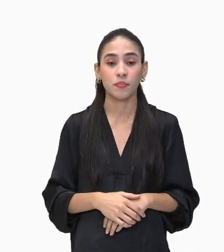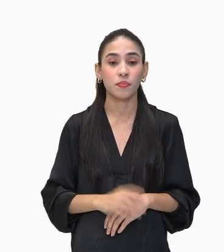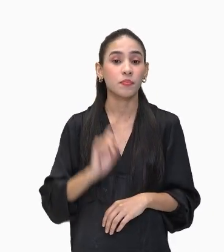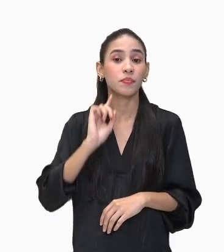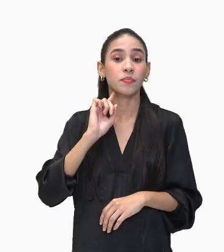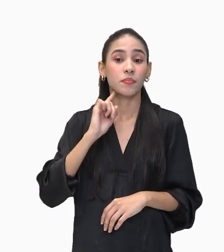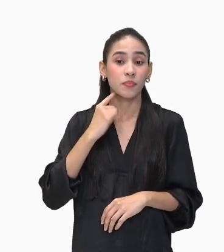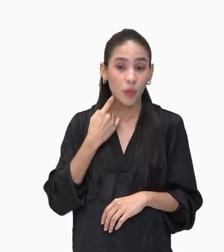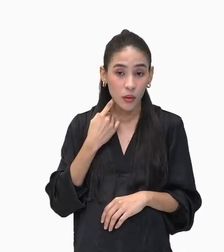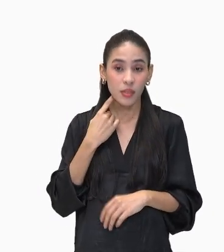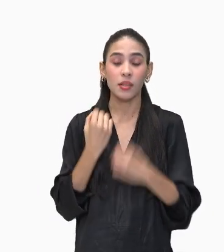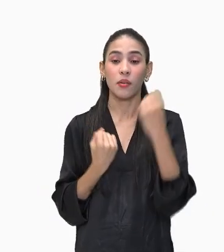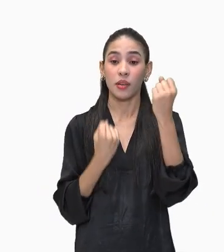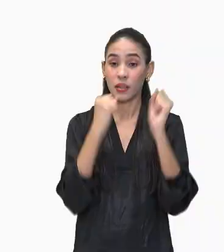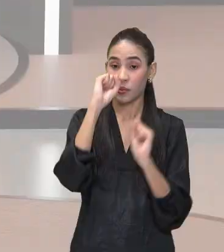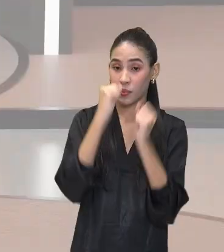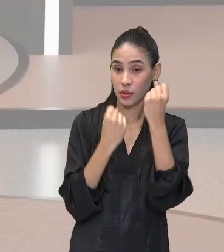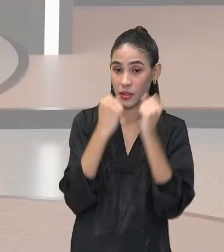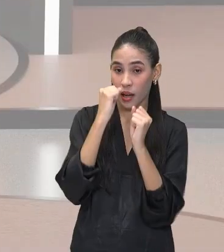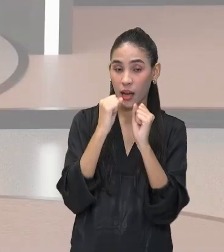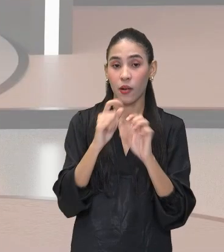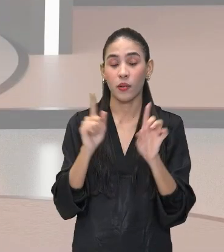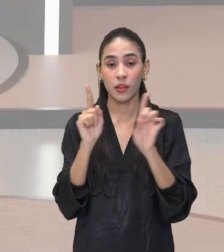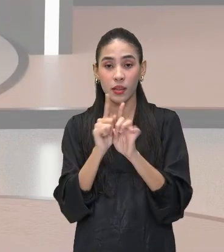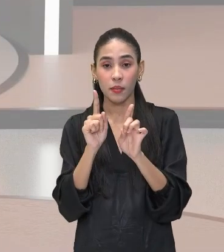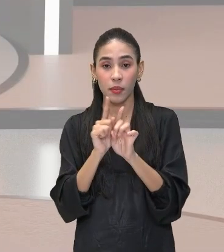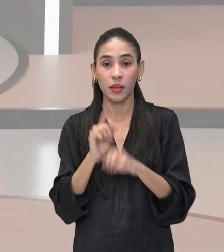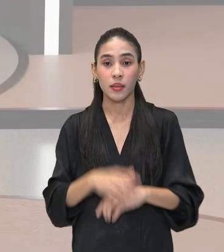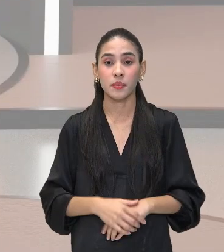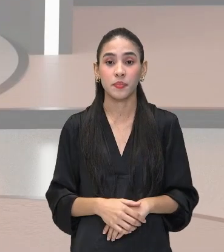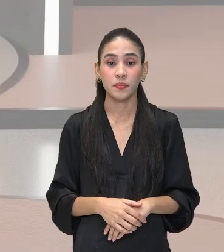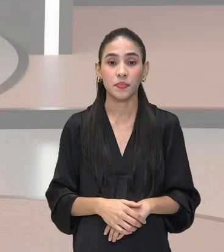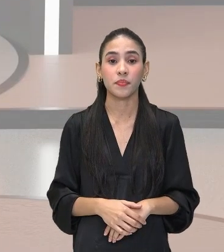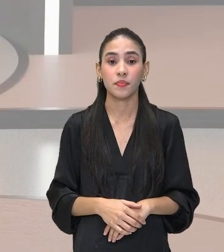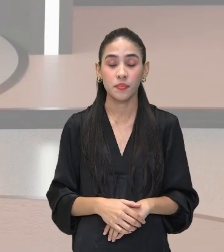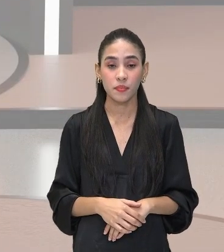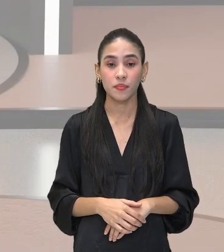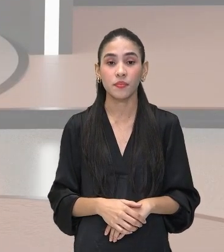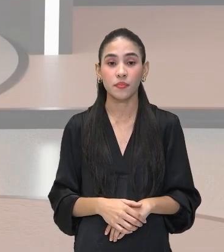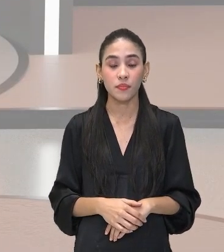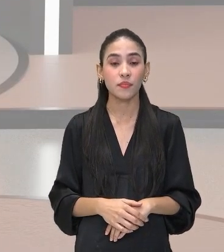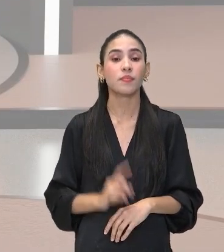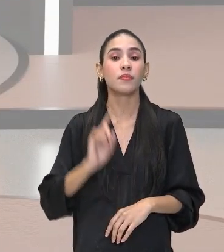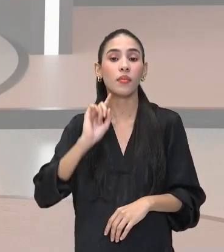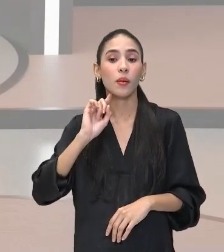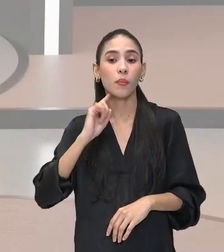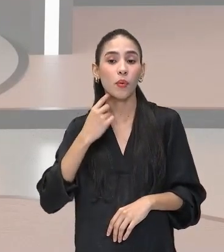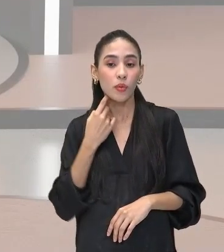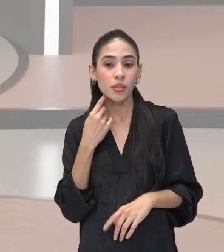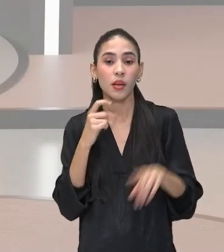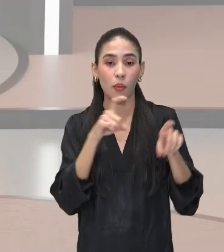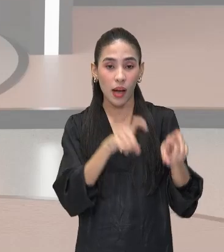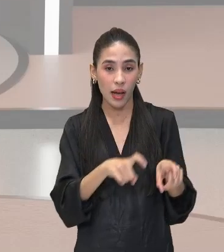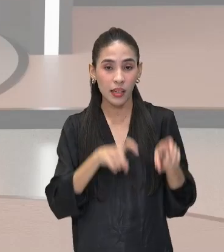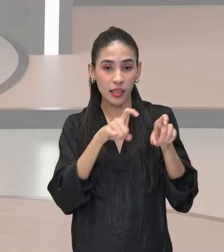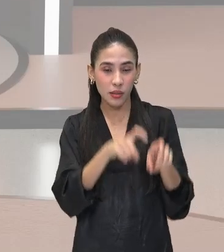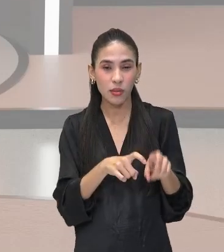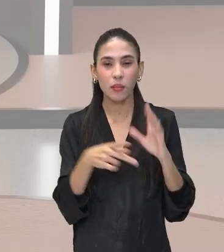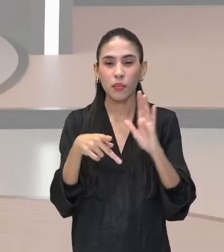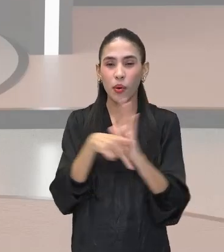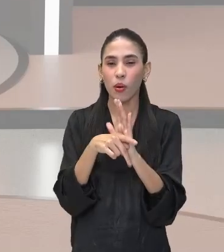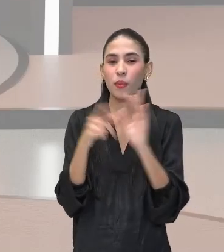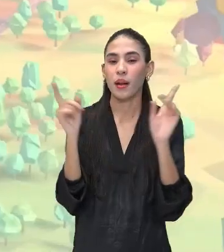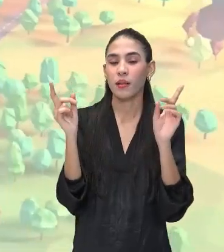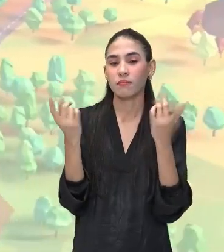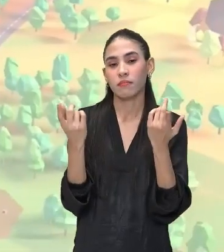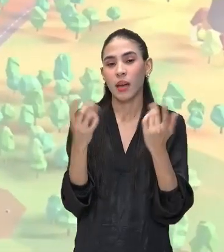poluição industrial, né? Ela pode ser através da poluição industrial, a poluição agrícola do ar, né? Que vocês